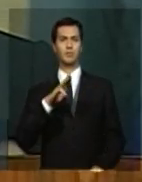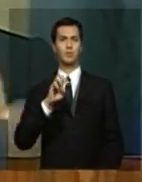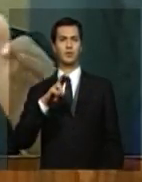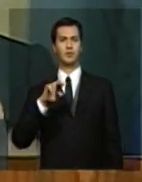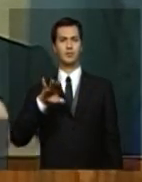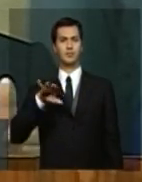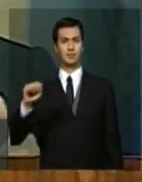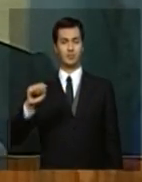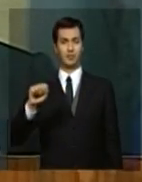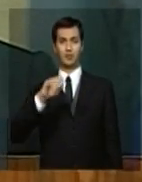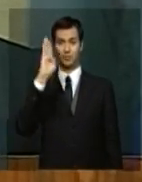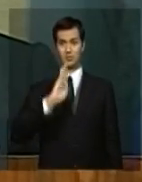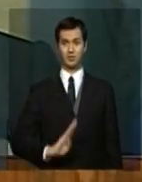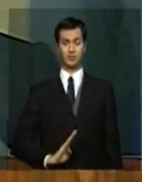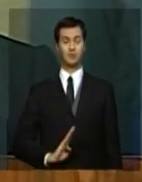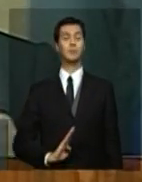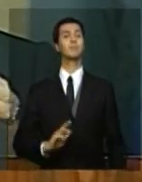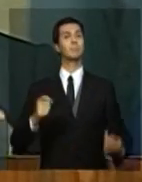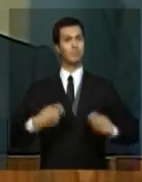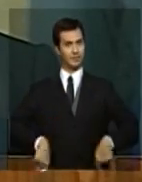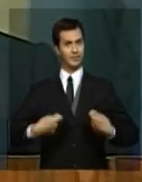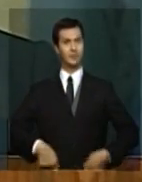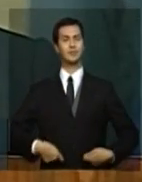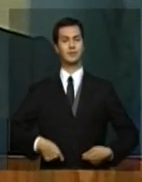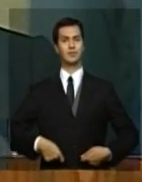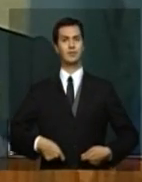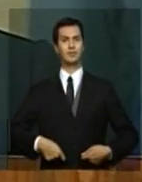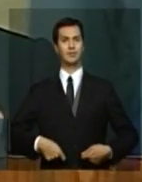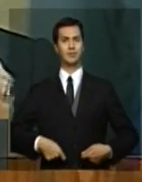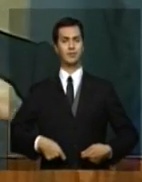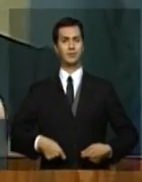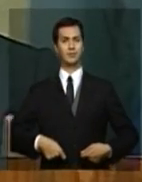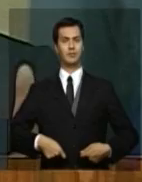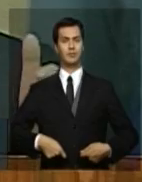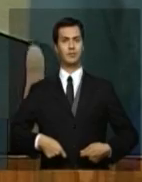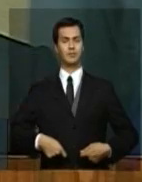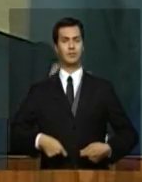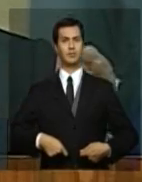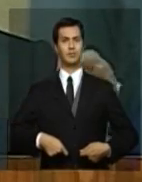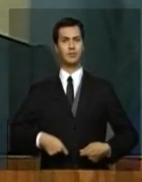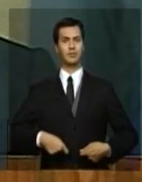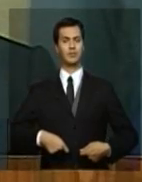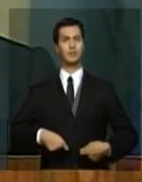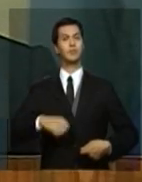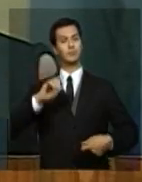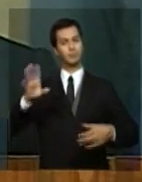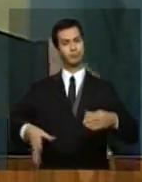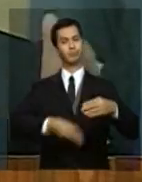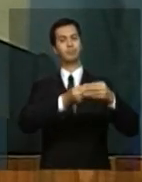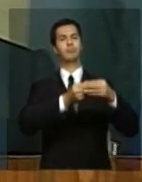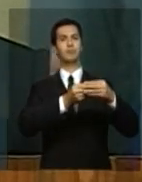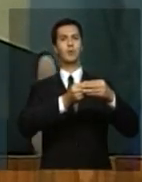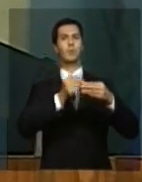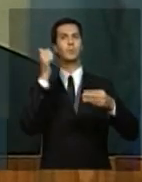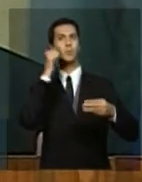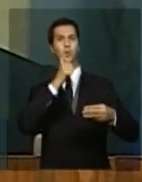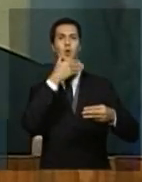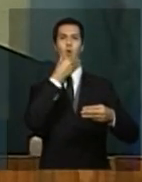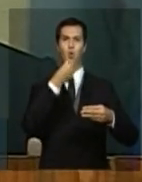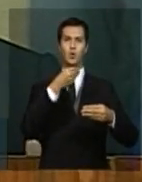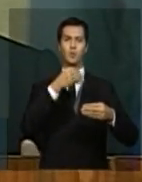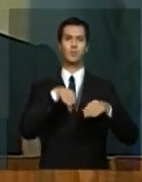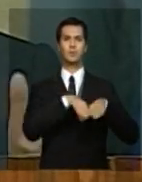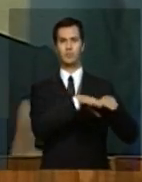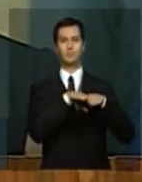e em lugar nenhum sem que a democracia entre gênero entre homens e